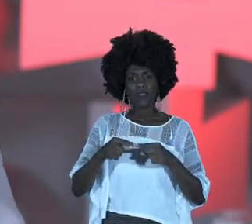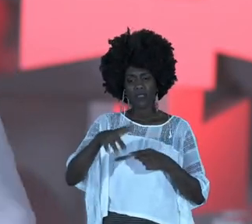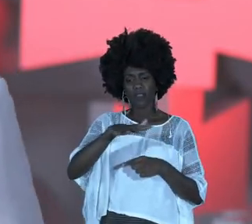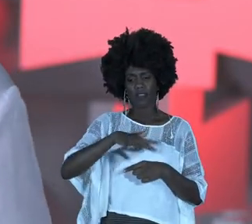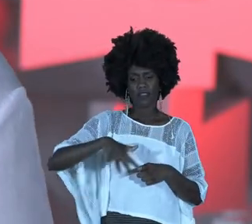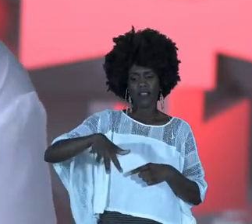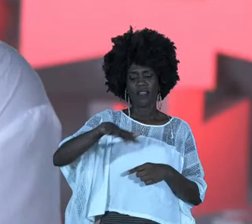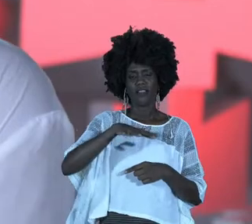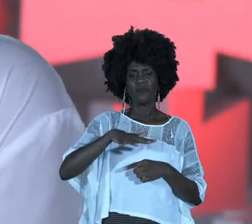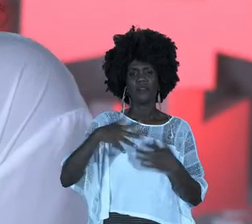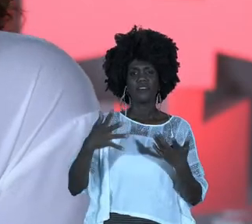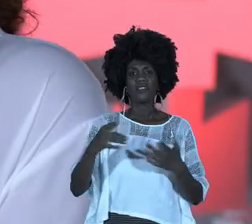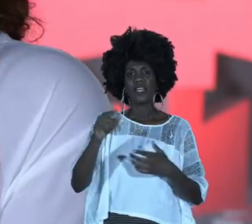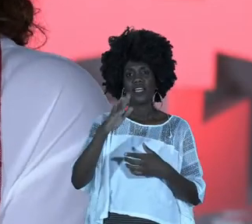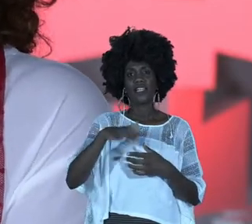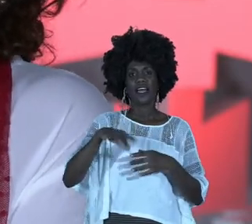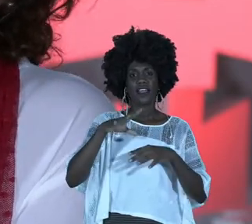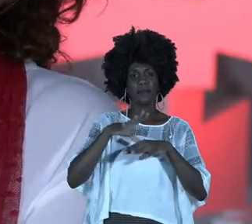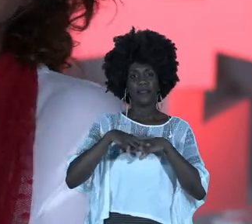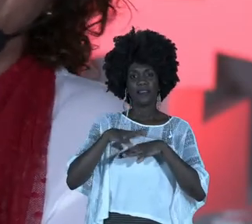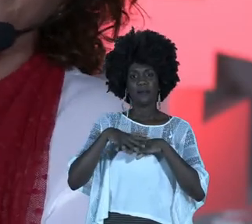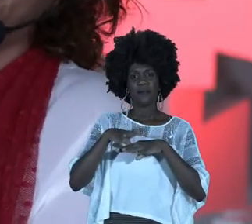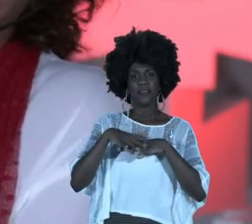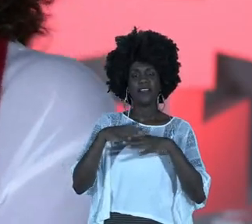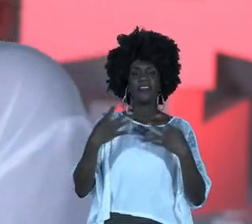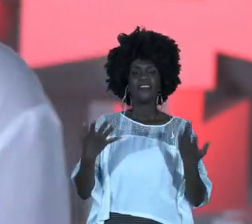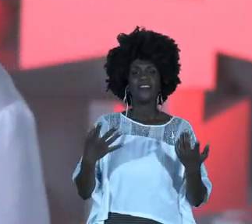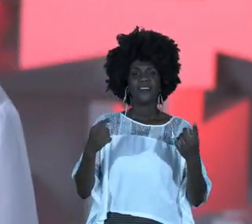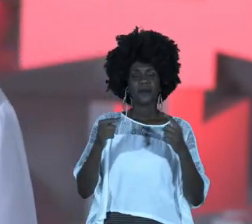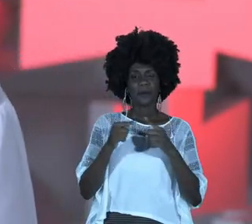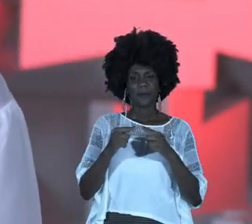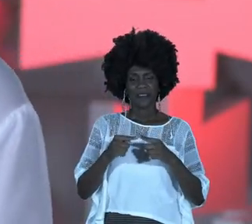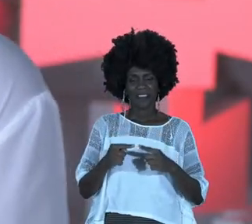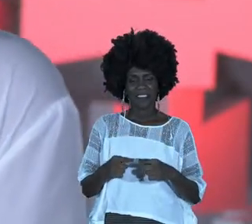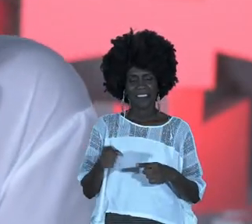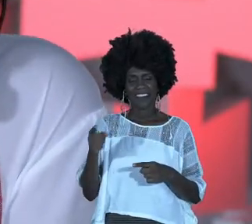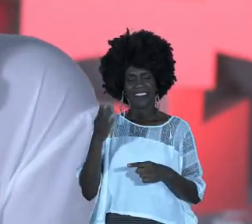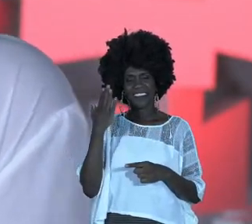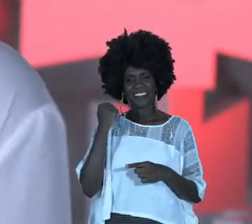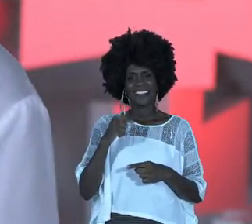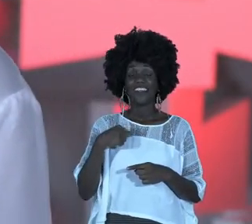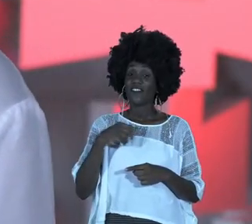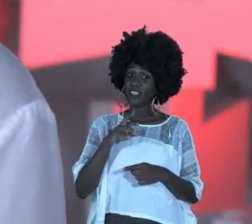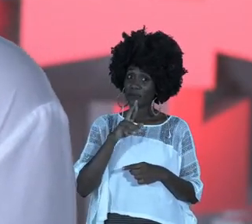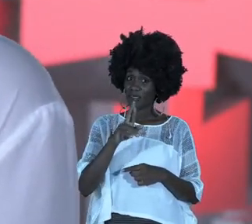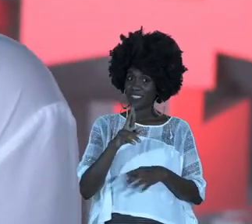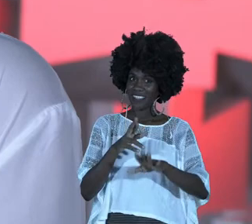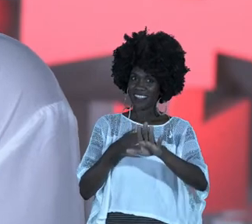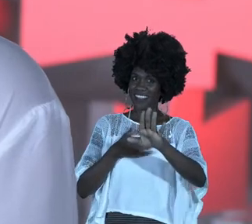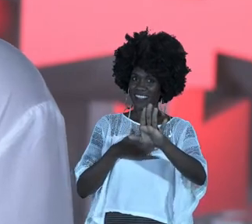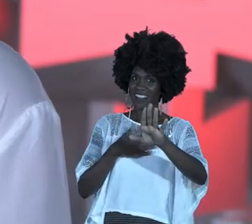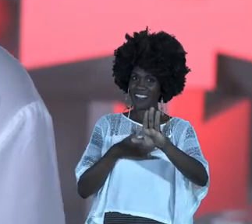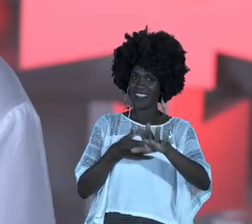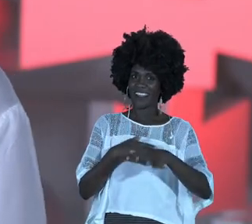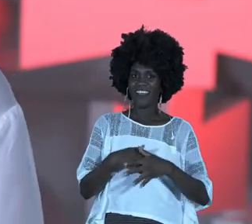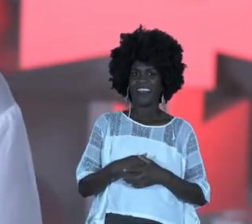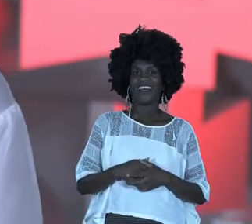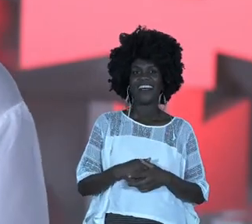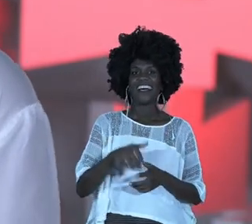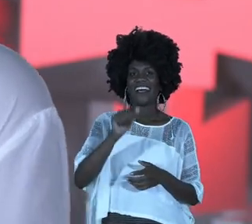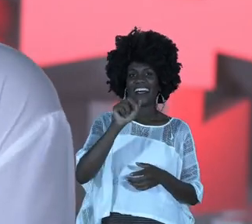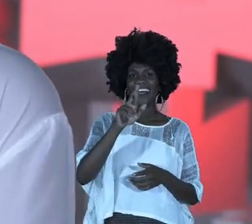né? Só porque ele é da área de matemática, faz isso comigo. Eu vou responder, viu? Espera aí,